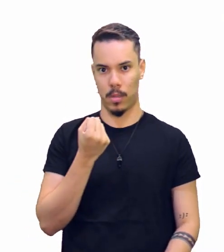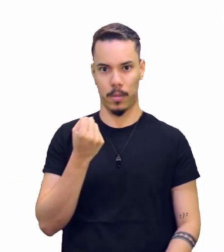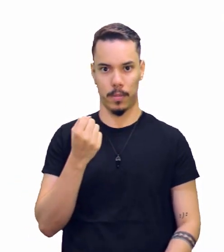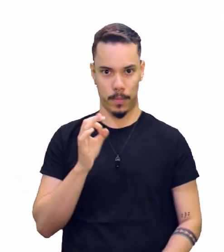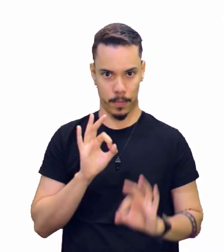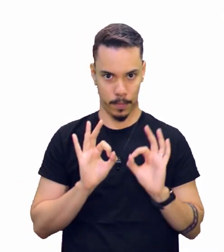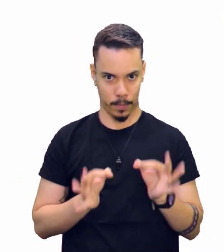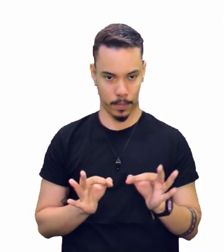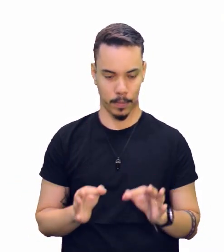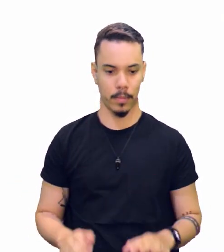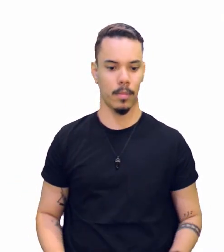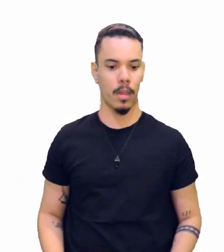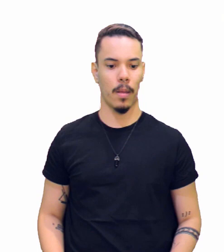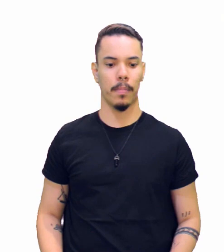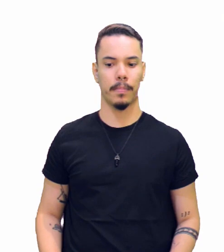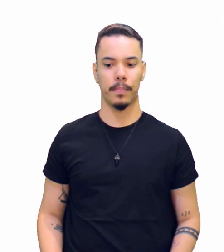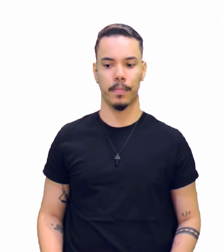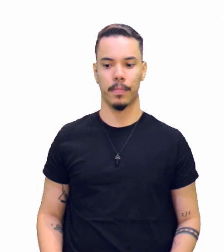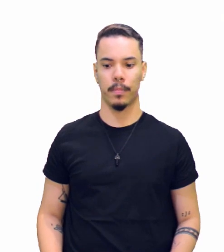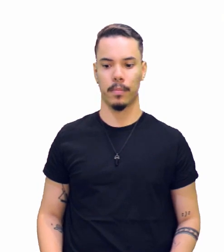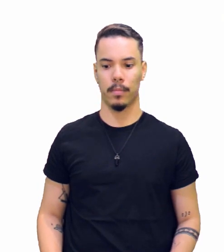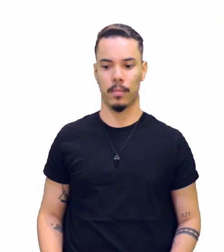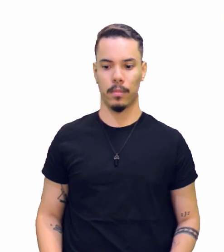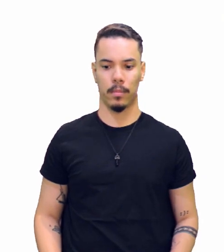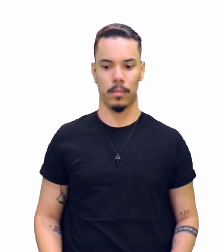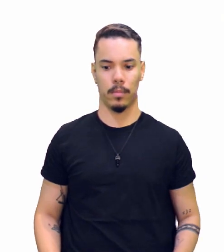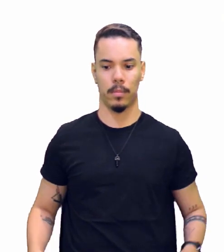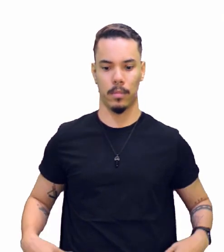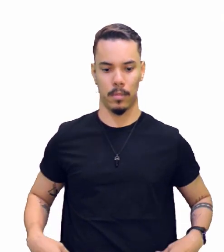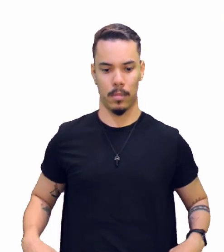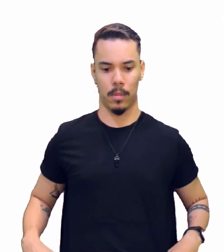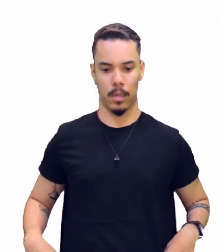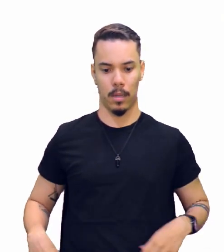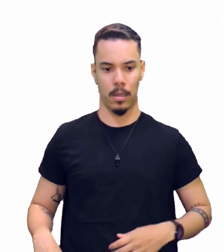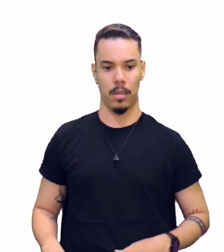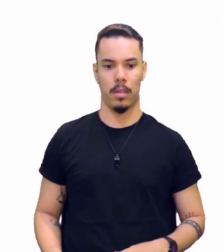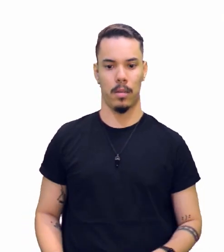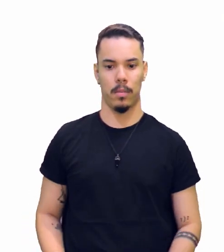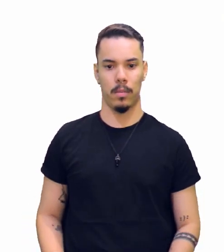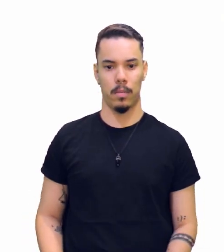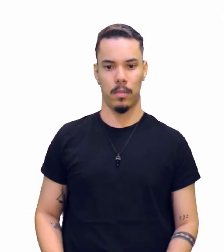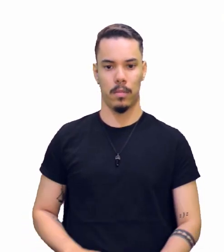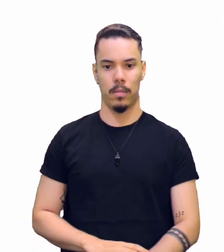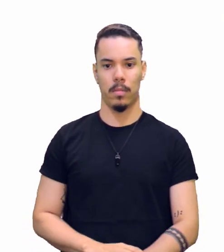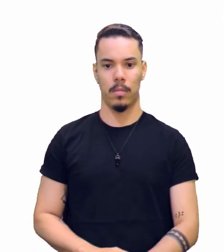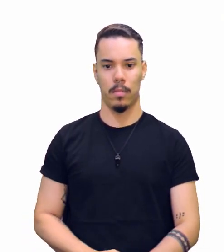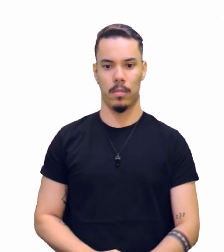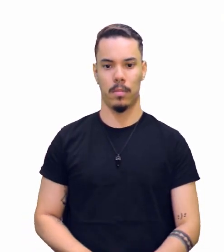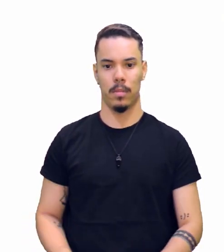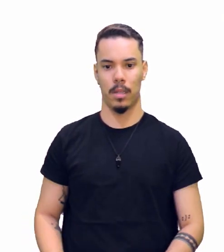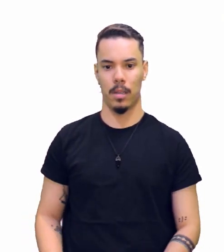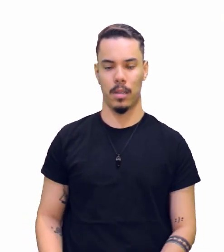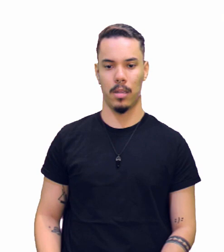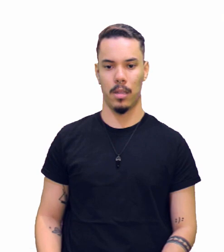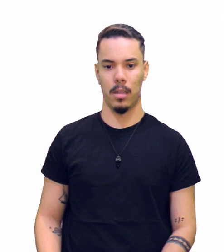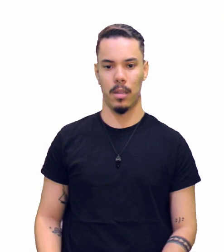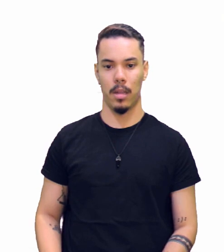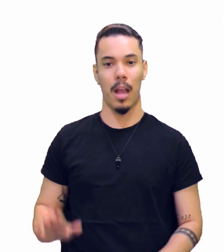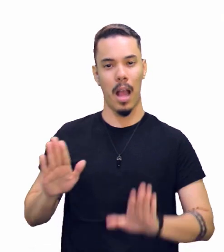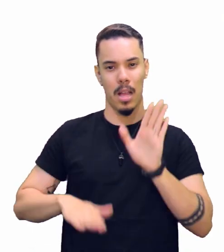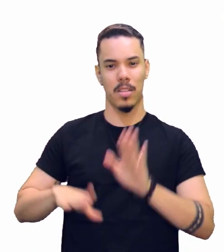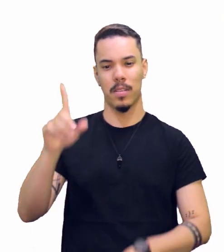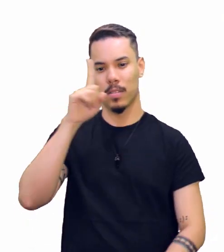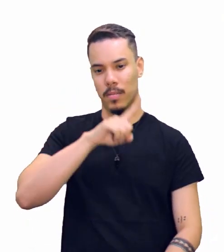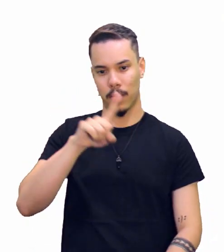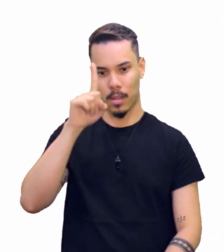diante inclusive eh isso aqui é um I tá não sei por que aparecer um e às vezes tem uns erros de